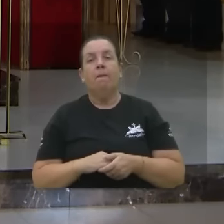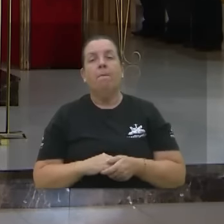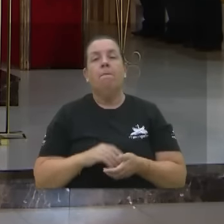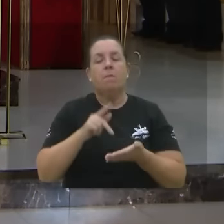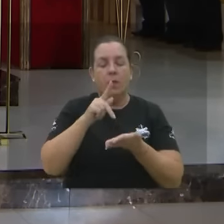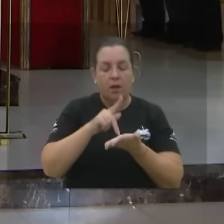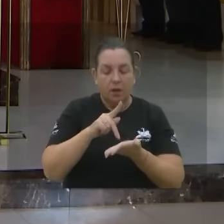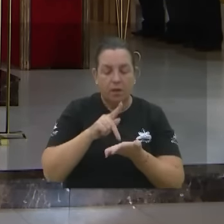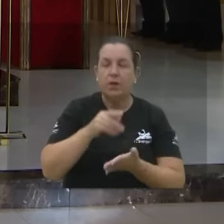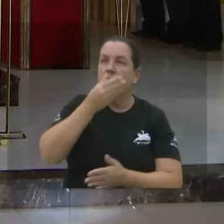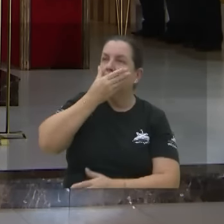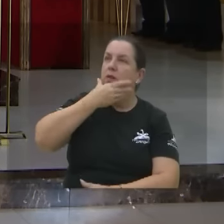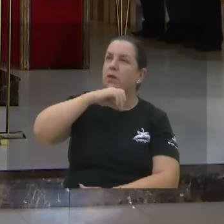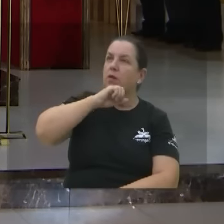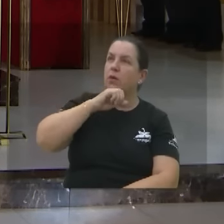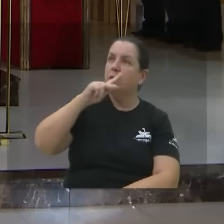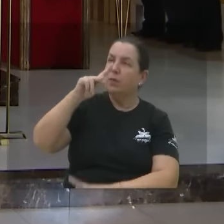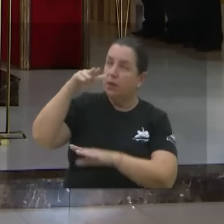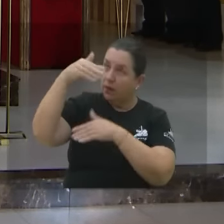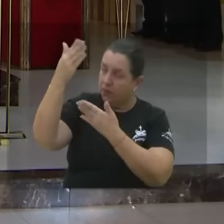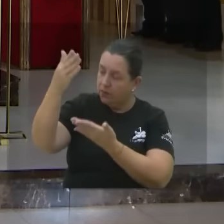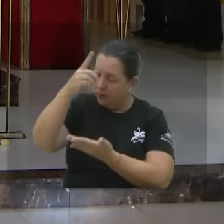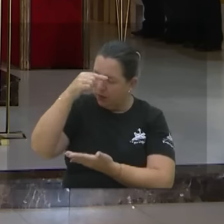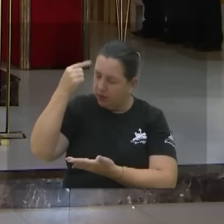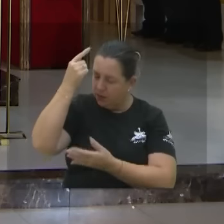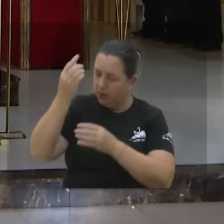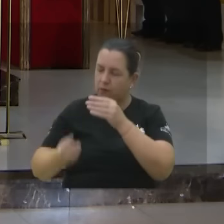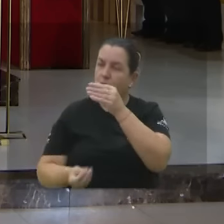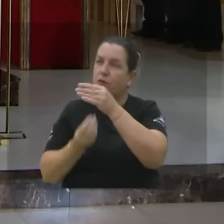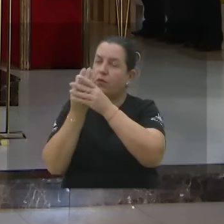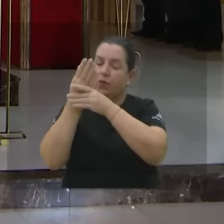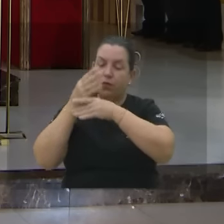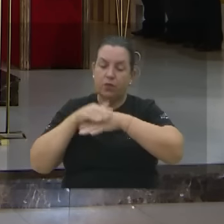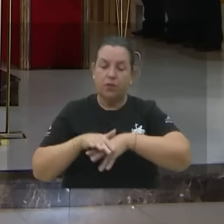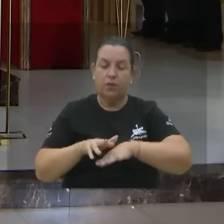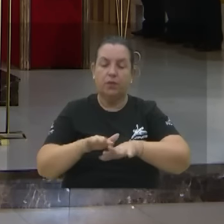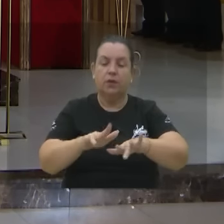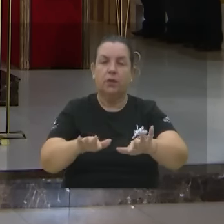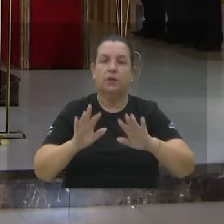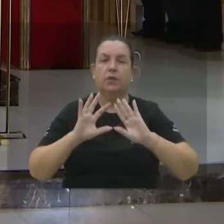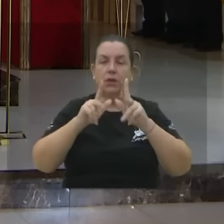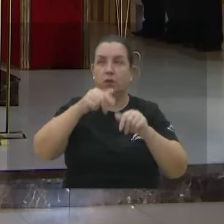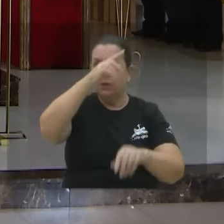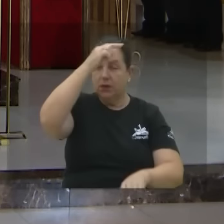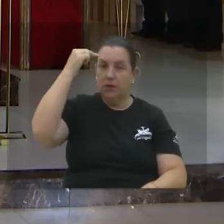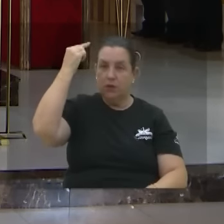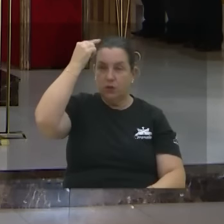Na verdade, ó Pai, vós sois santo, fonte de toda santidade,